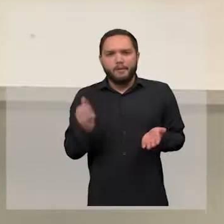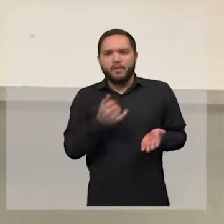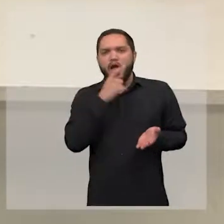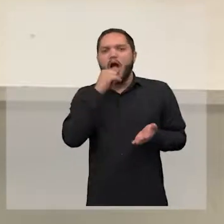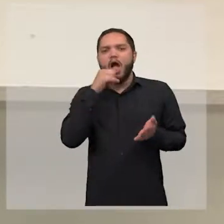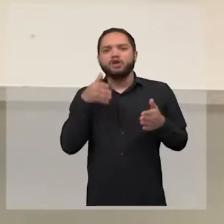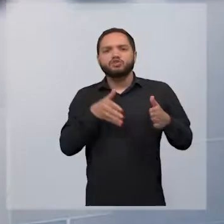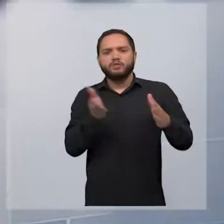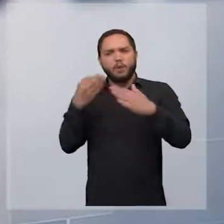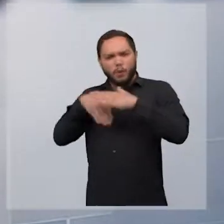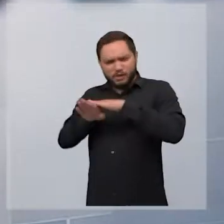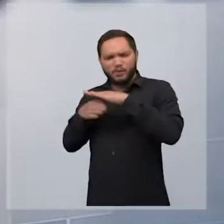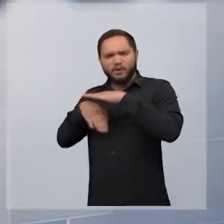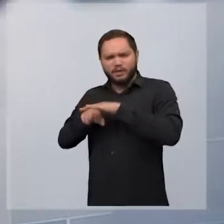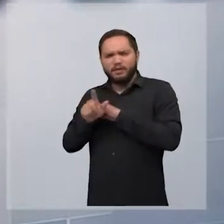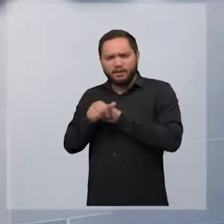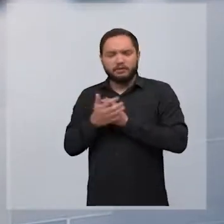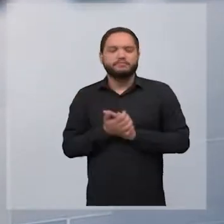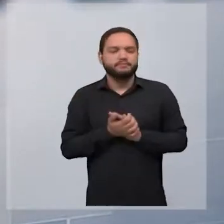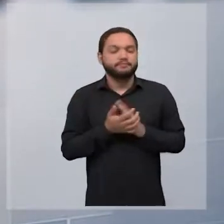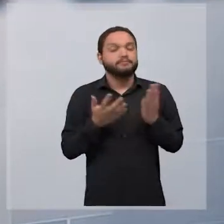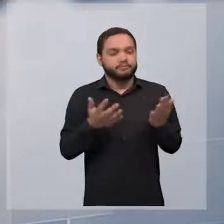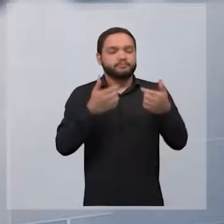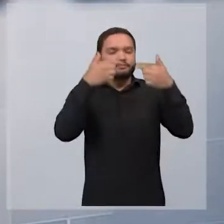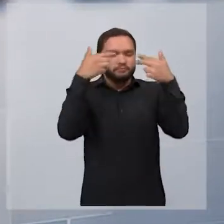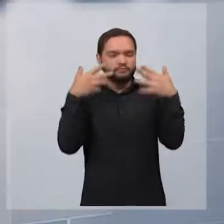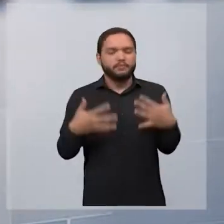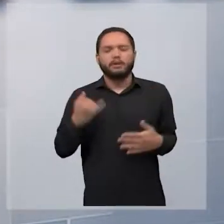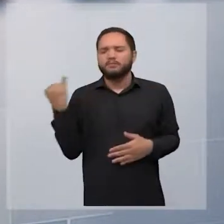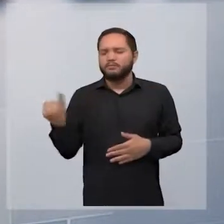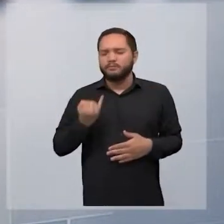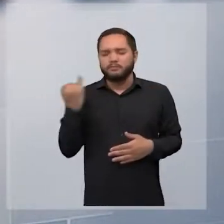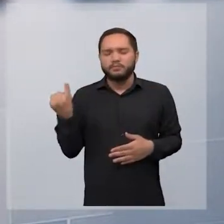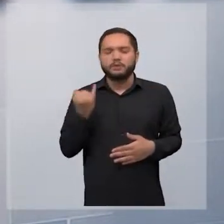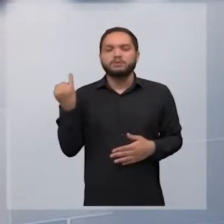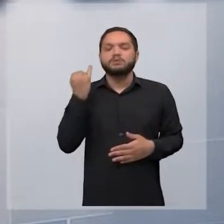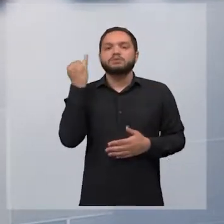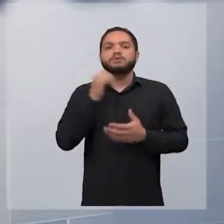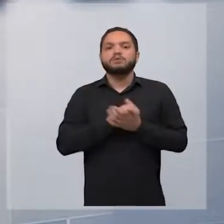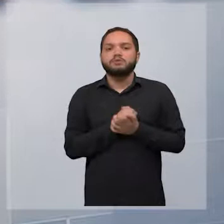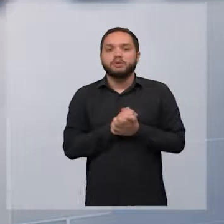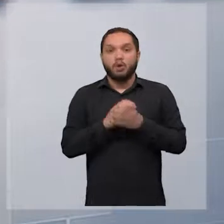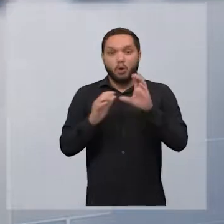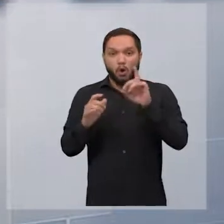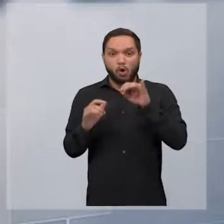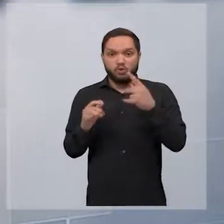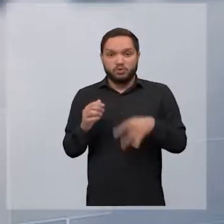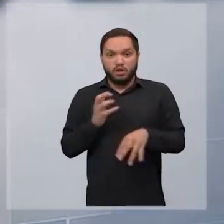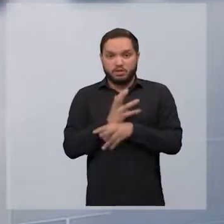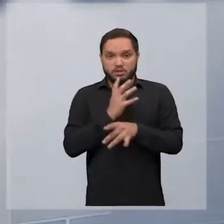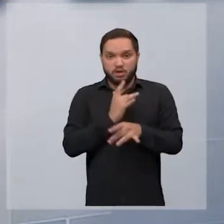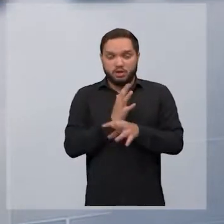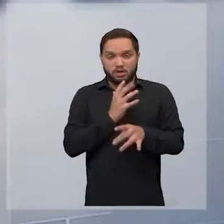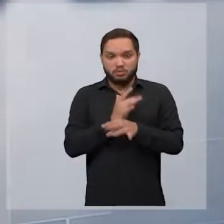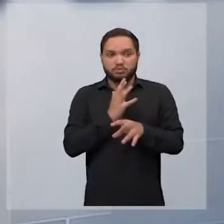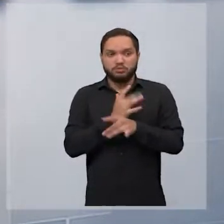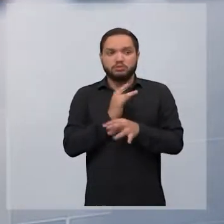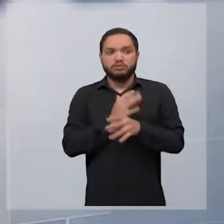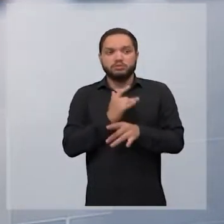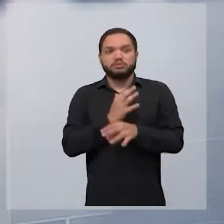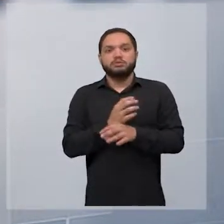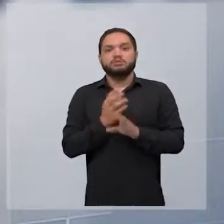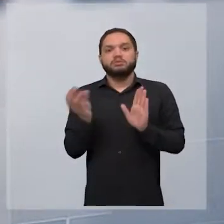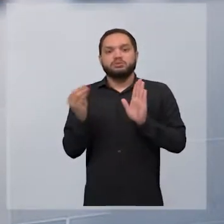Eu queria destacar que É importantíssimo isso. O Código da Cidade, aliás, o próprio código, como aqui